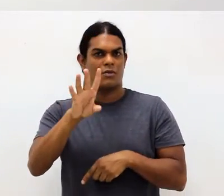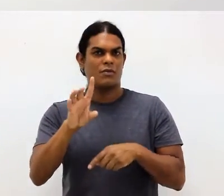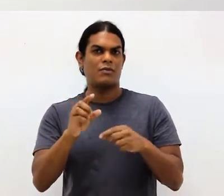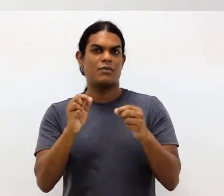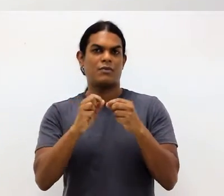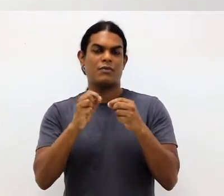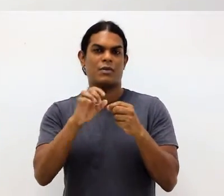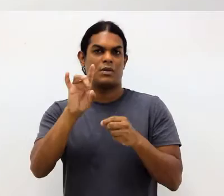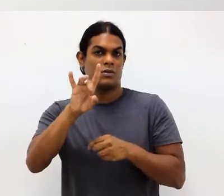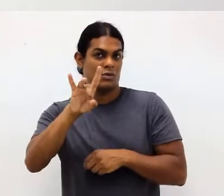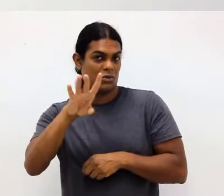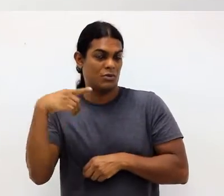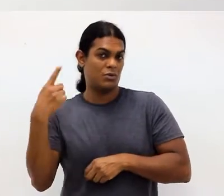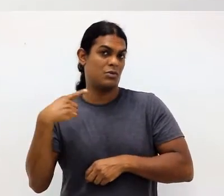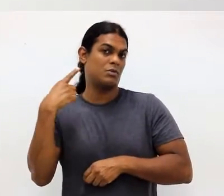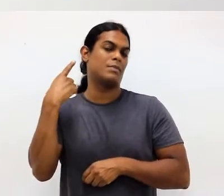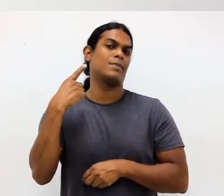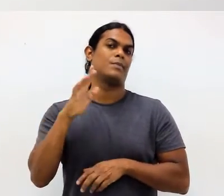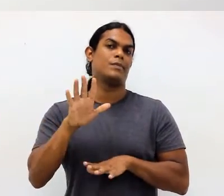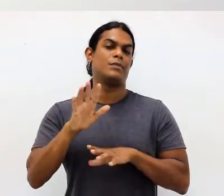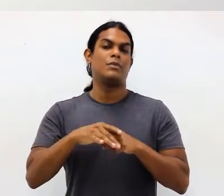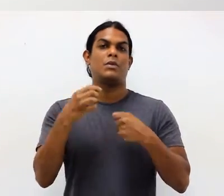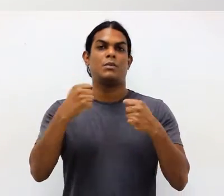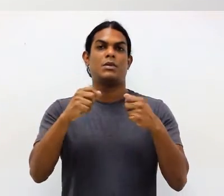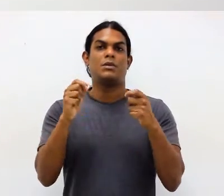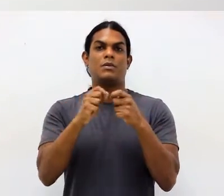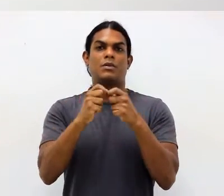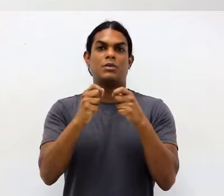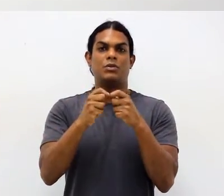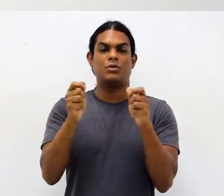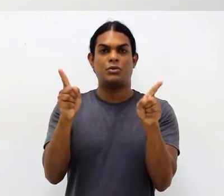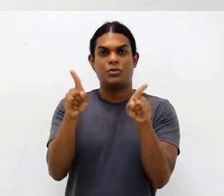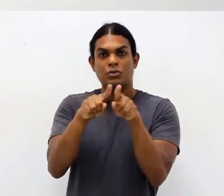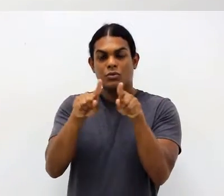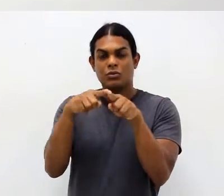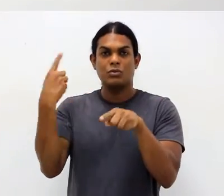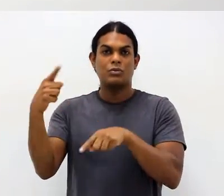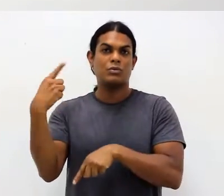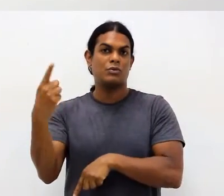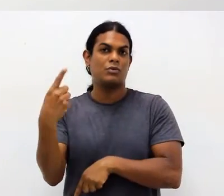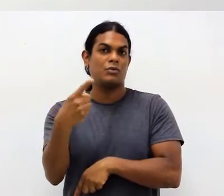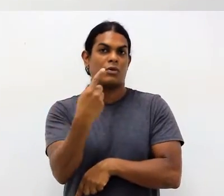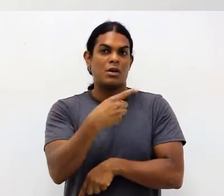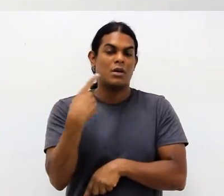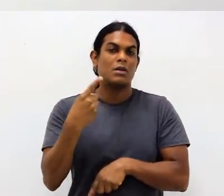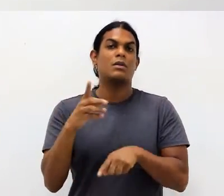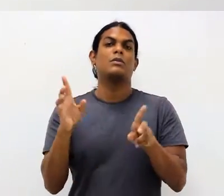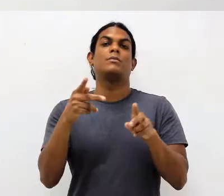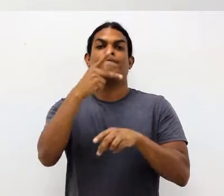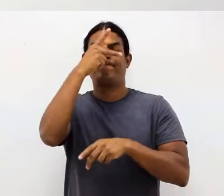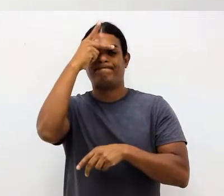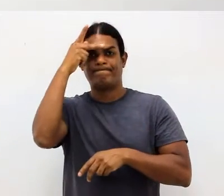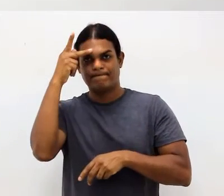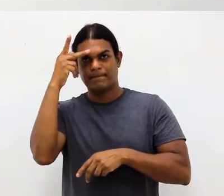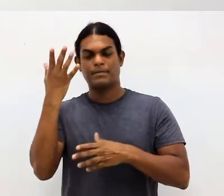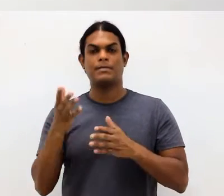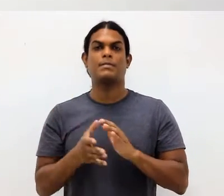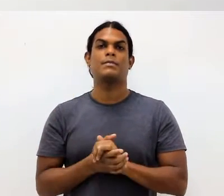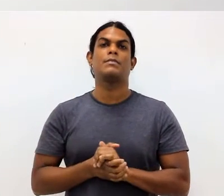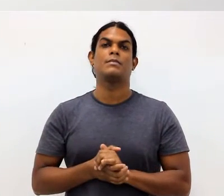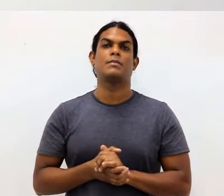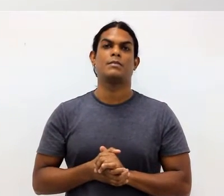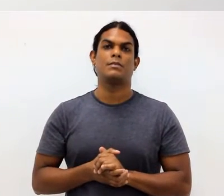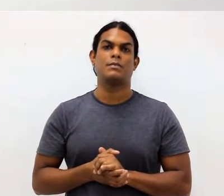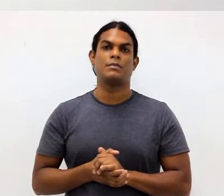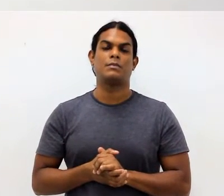essa colaboração, a coautoria e esse compartilhamento dentro de uma sala de aula, imagine o quão rico seriam esses